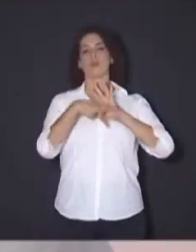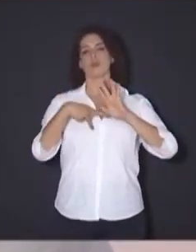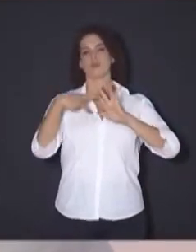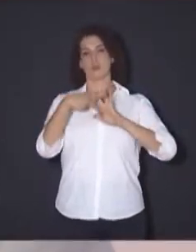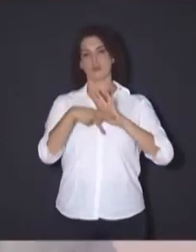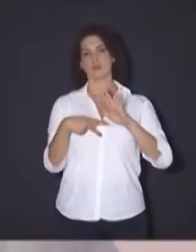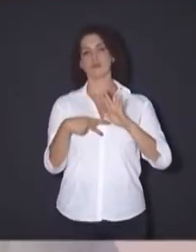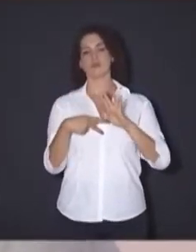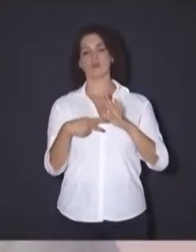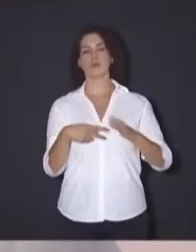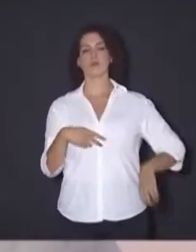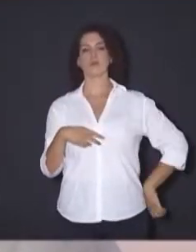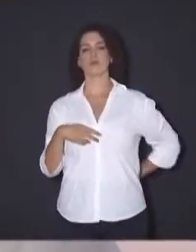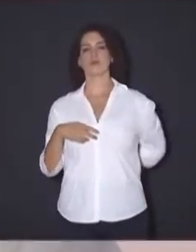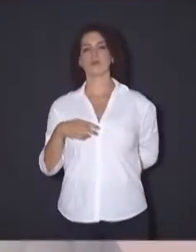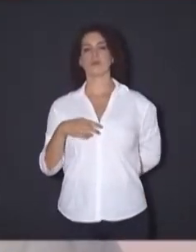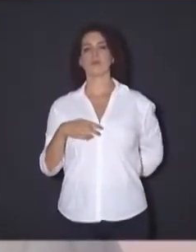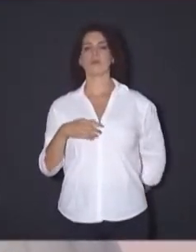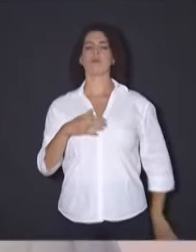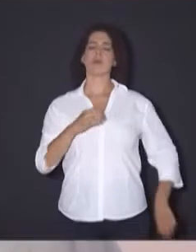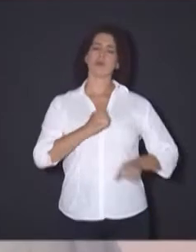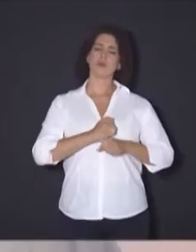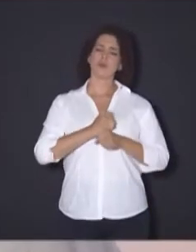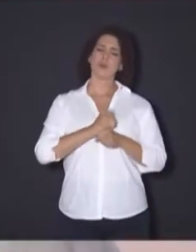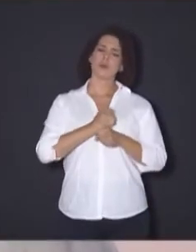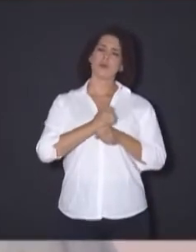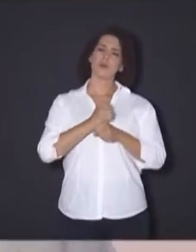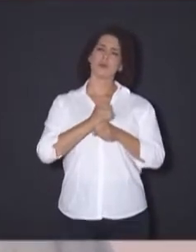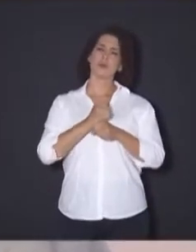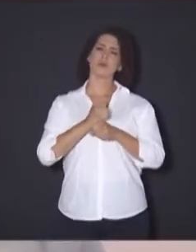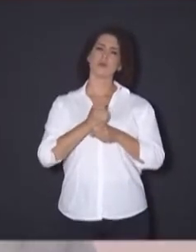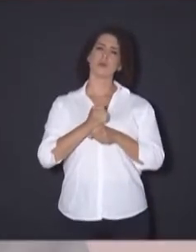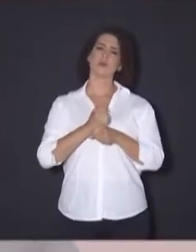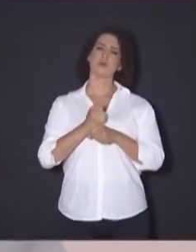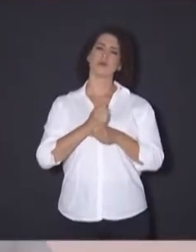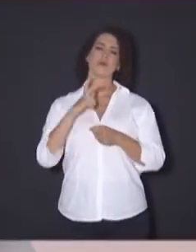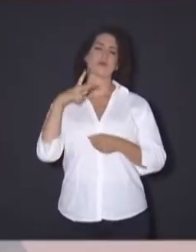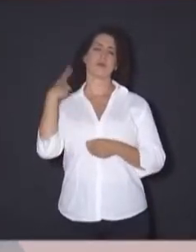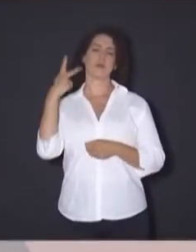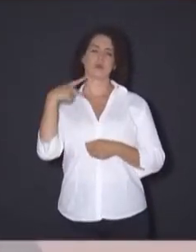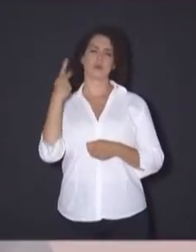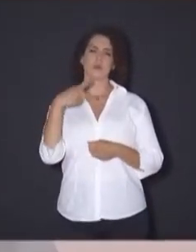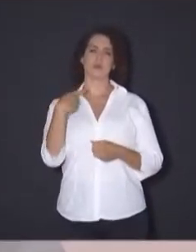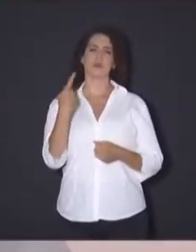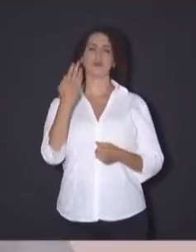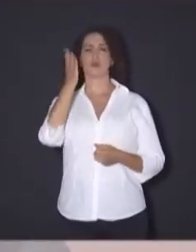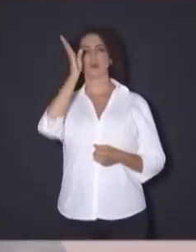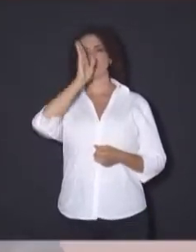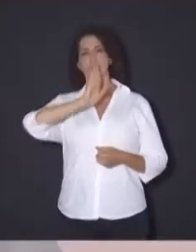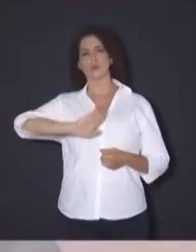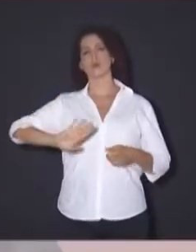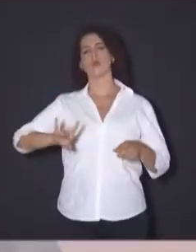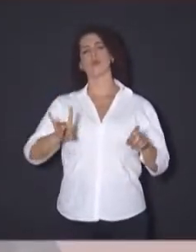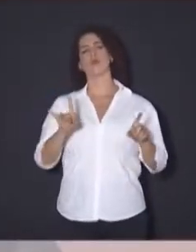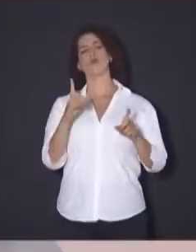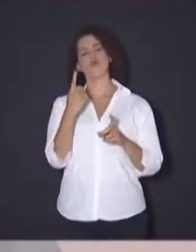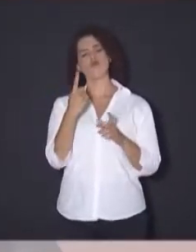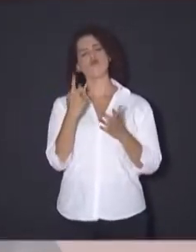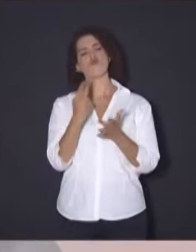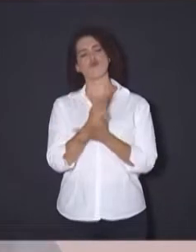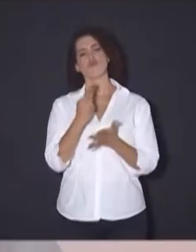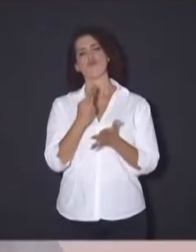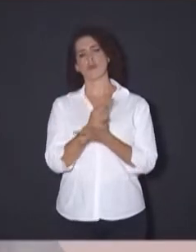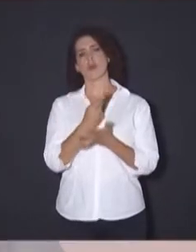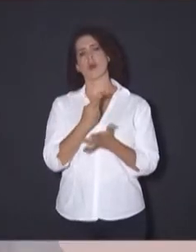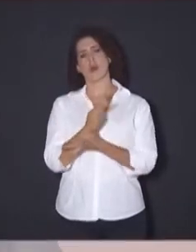então o que durante muito tempo dentro das políticas públicas e um dos grandes erros e eu